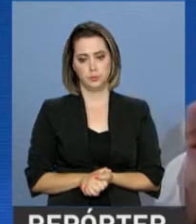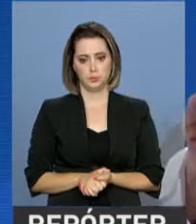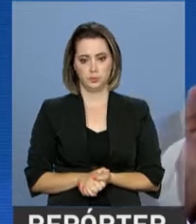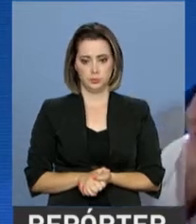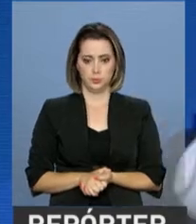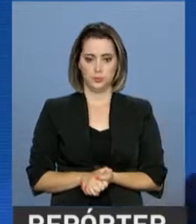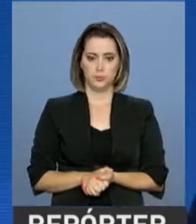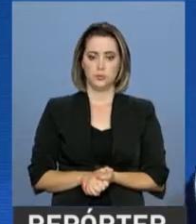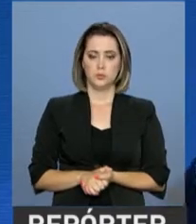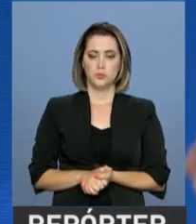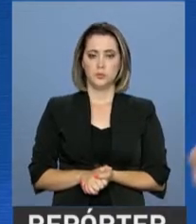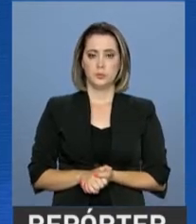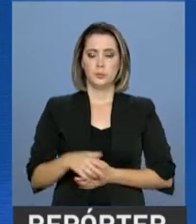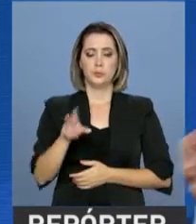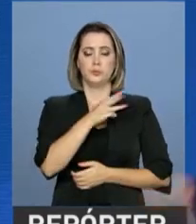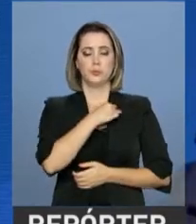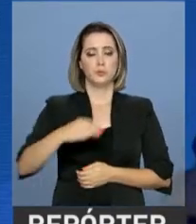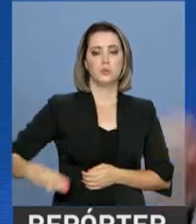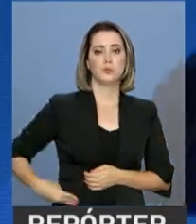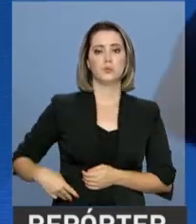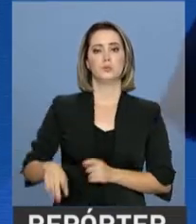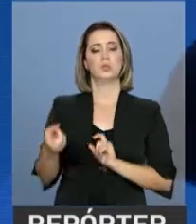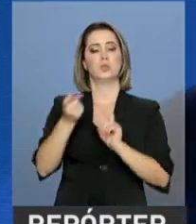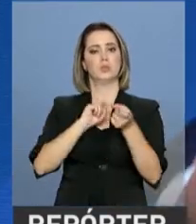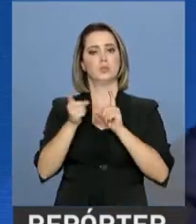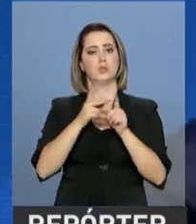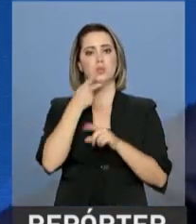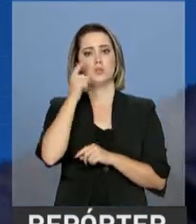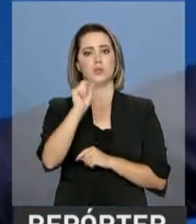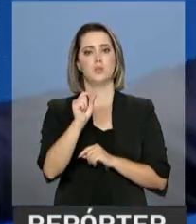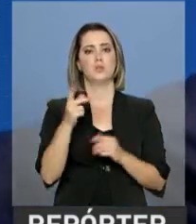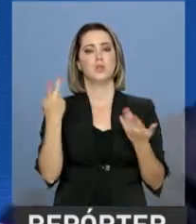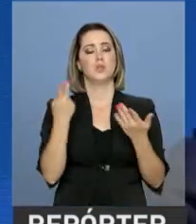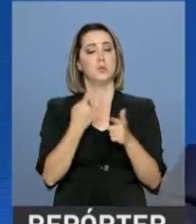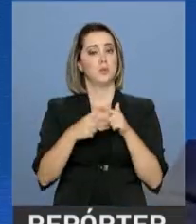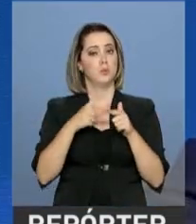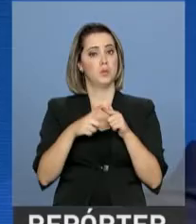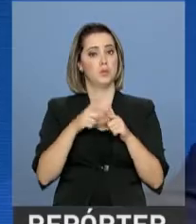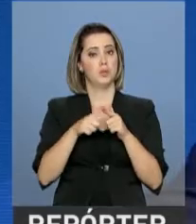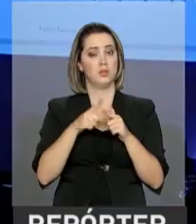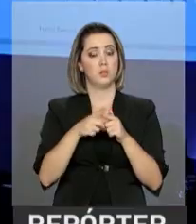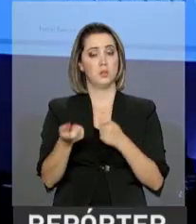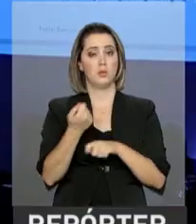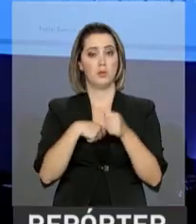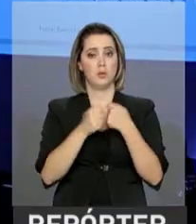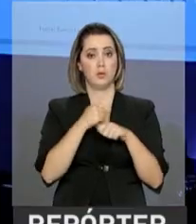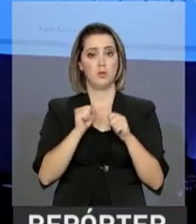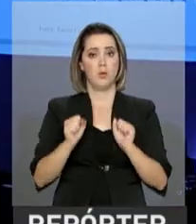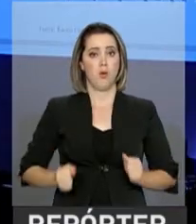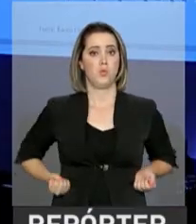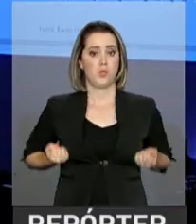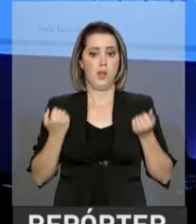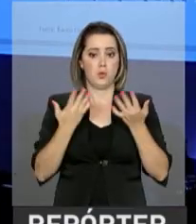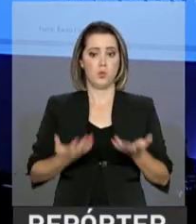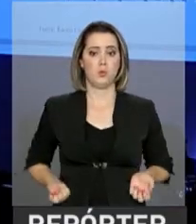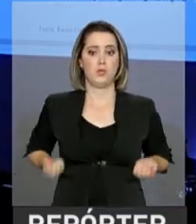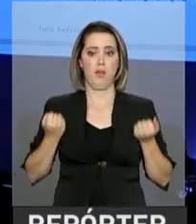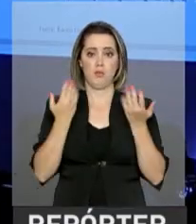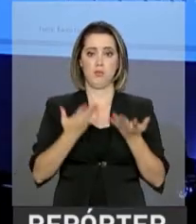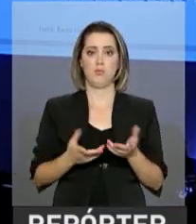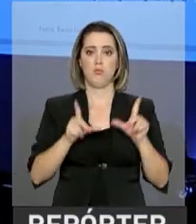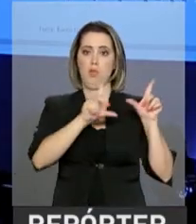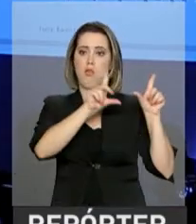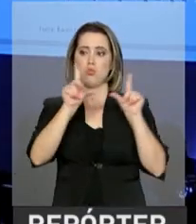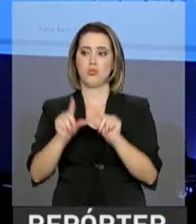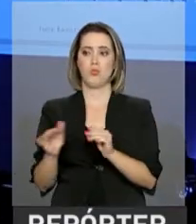o ministro da fazenda henrique meirelles classificou com a causa da crise financeira o aumento dos gastos públicos associado à queda de